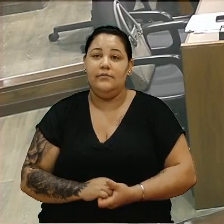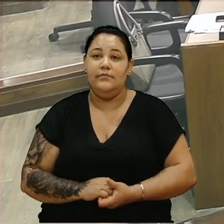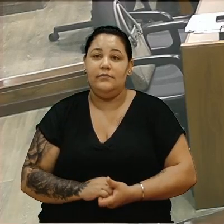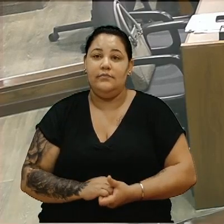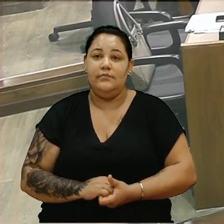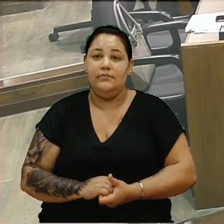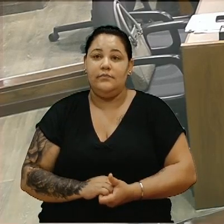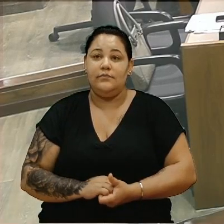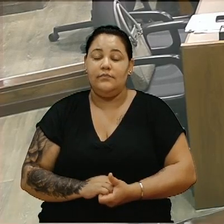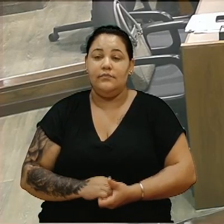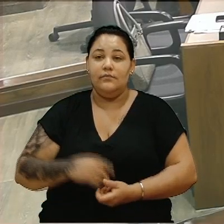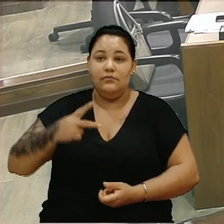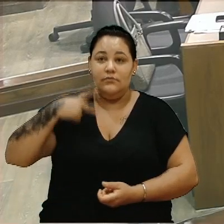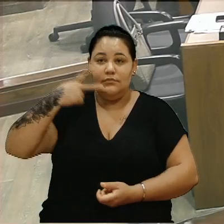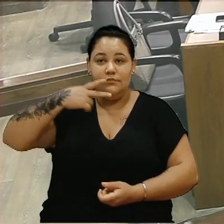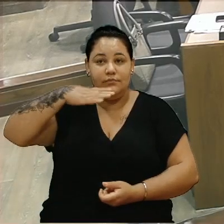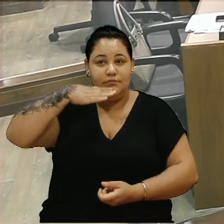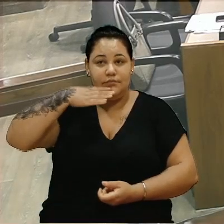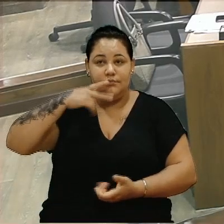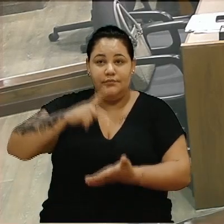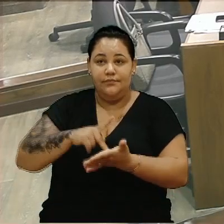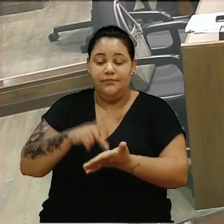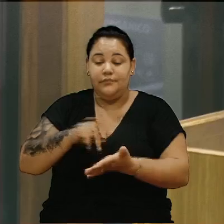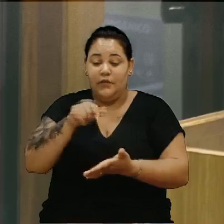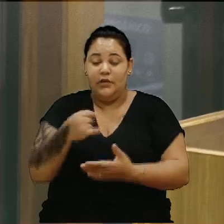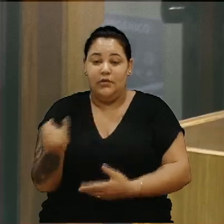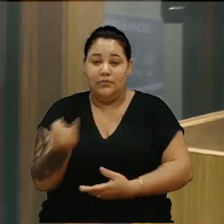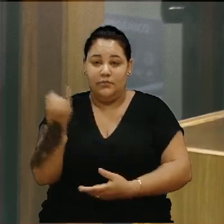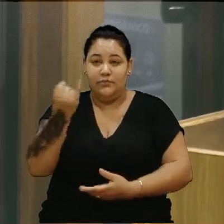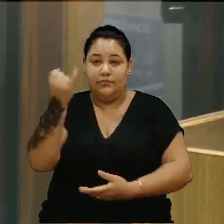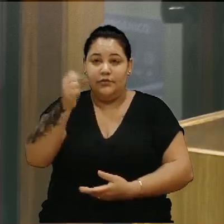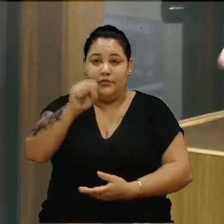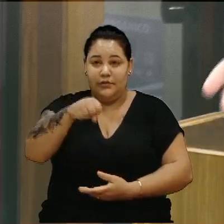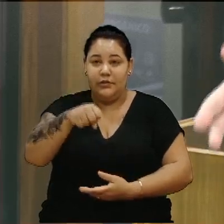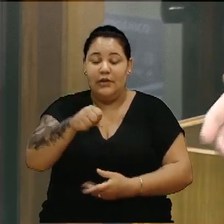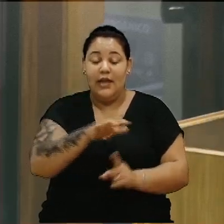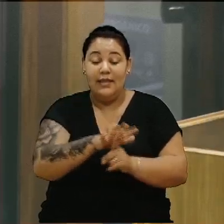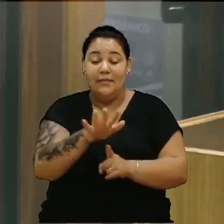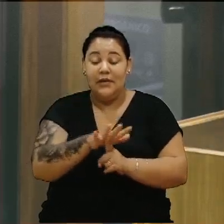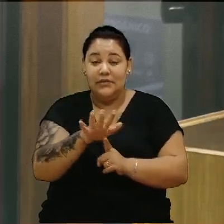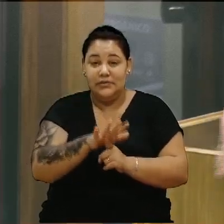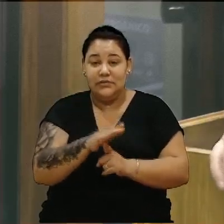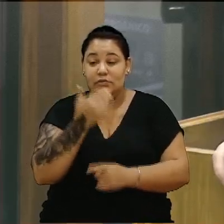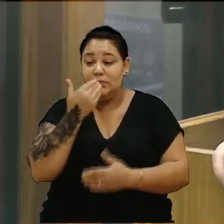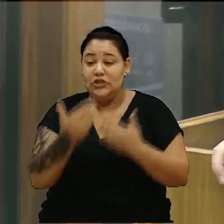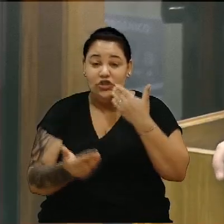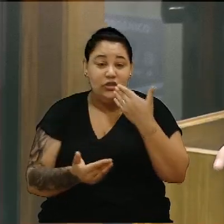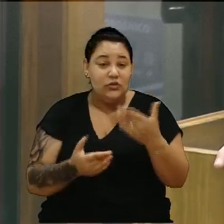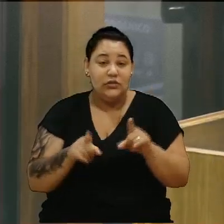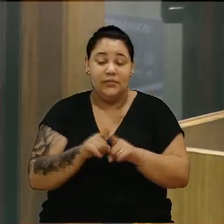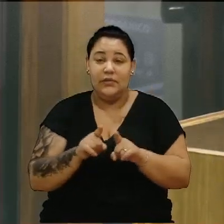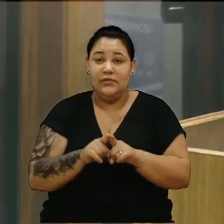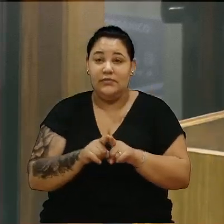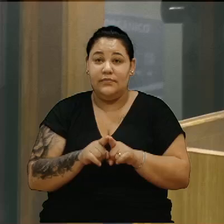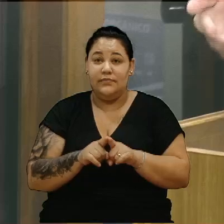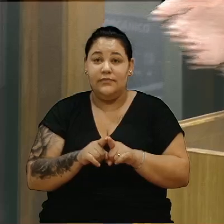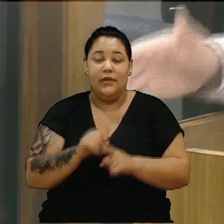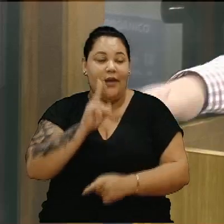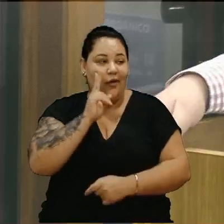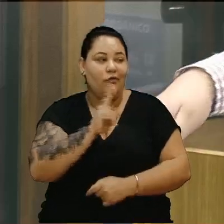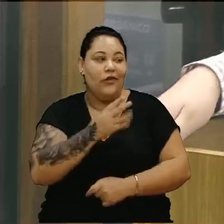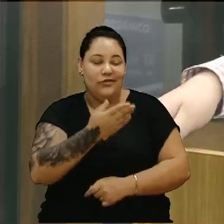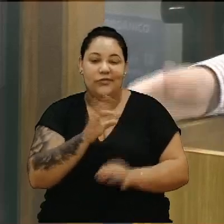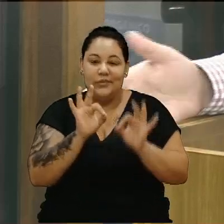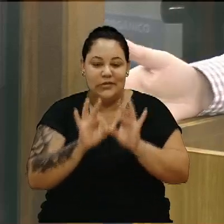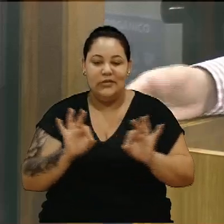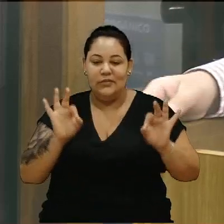vereador Bortola. De fato, são importantes as demandas e os encaminhamentos. Vejam que, uma simples fala aqui, nós já levantamos tantos